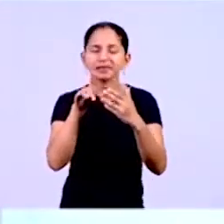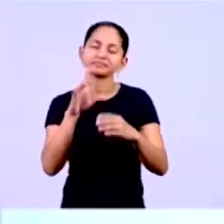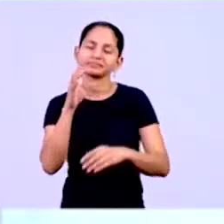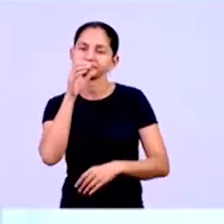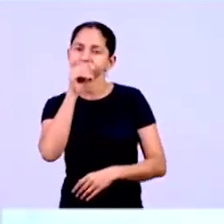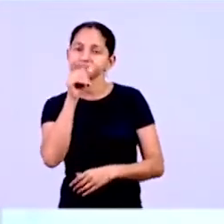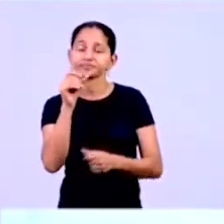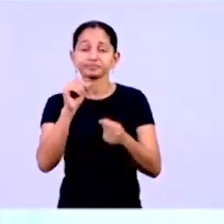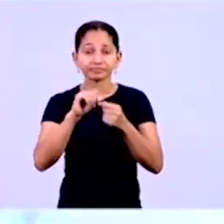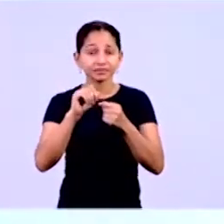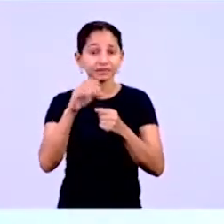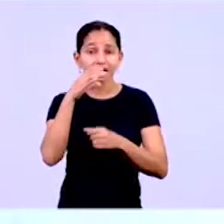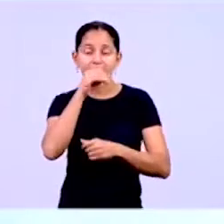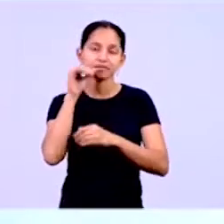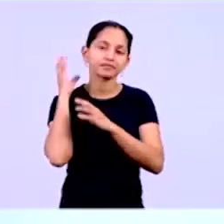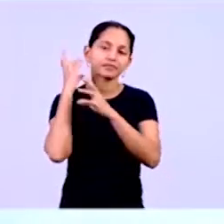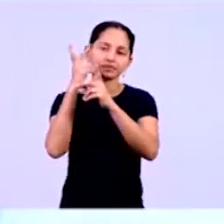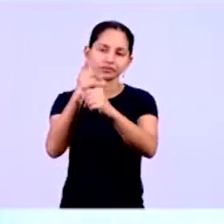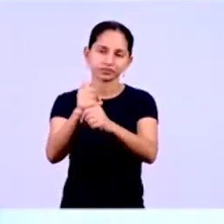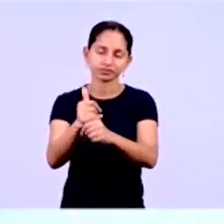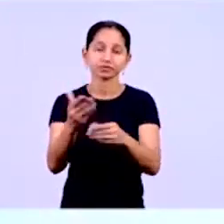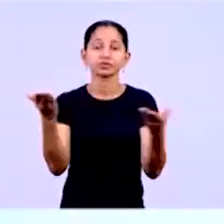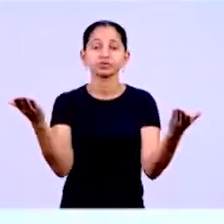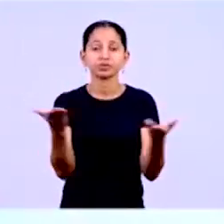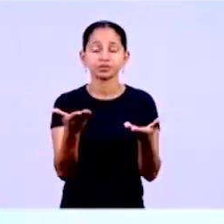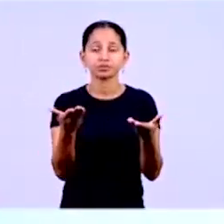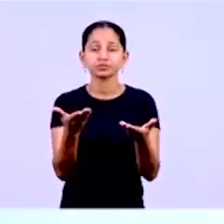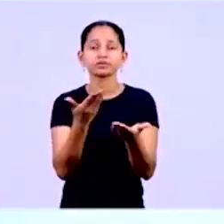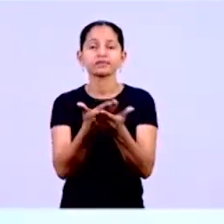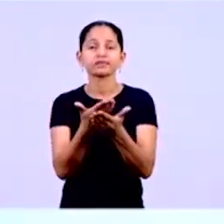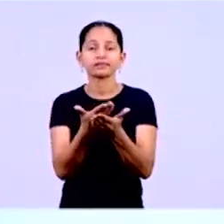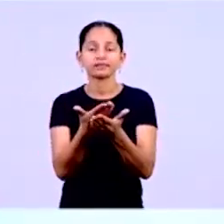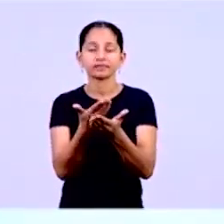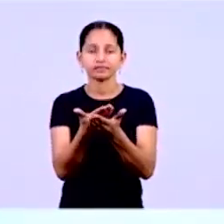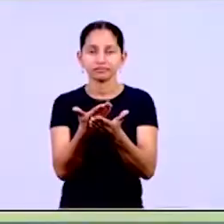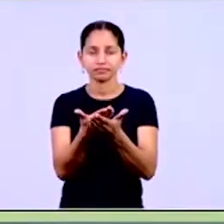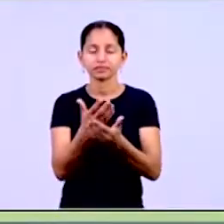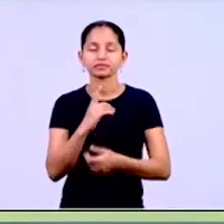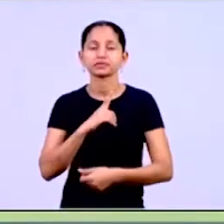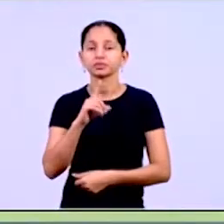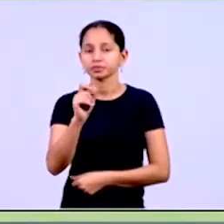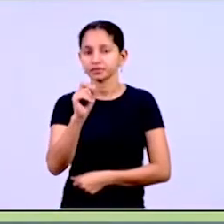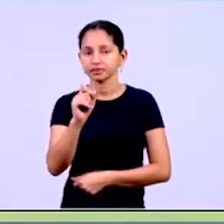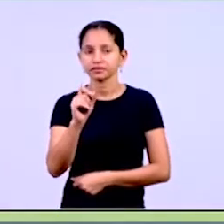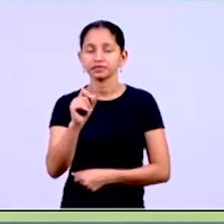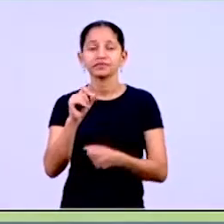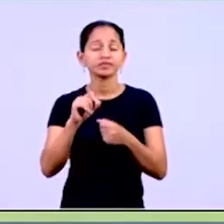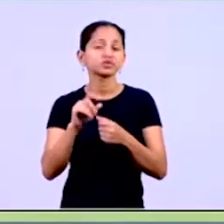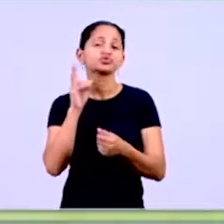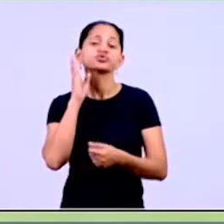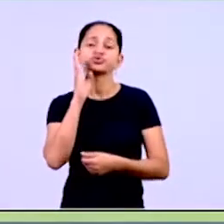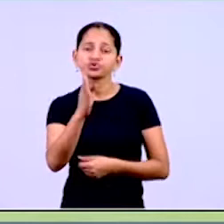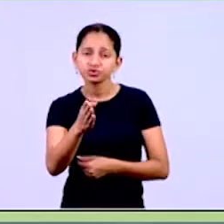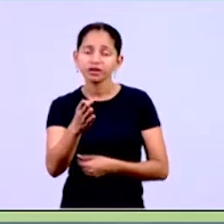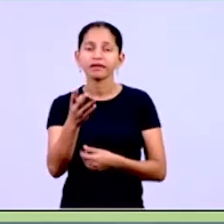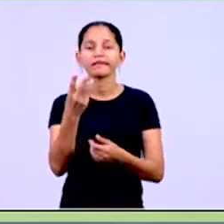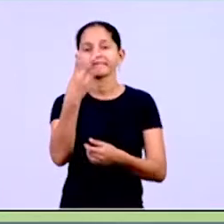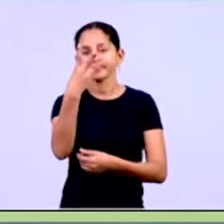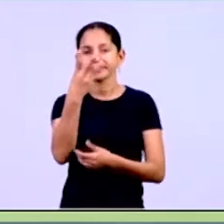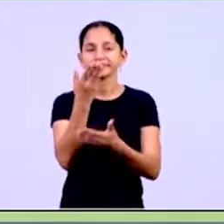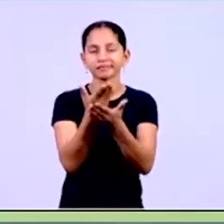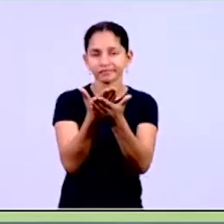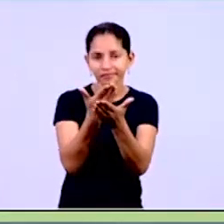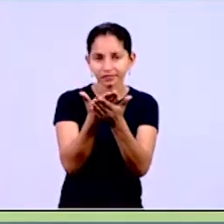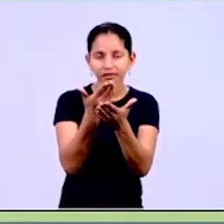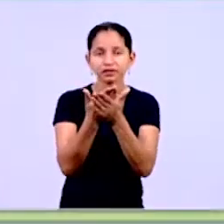vamos fazer um resumão aqui, gente? A nossa aula de hoje, né? Vamos revisar o que a gente viu nas últimas 3 aulas.